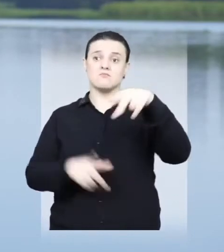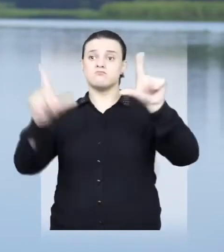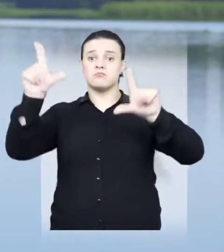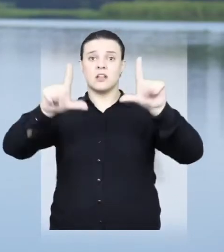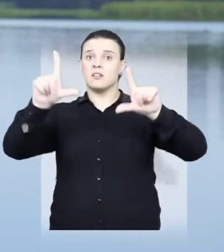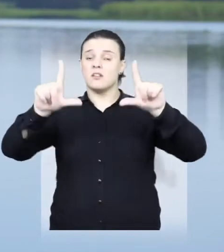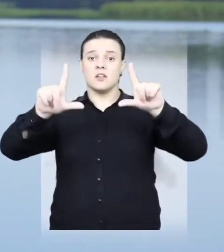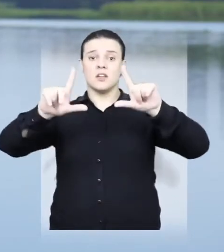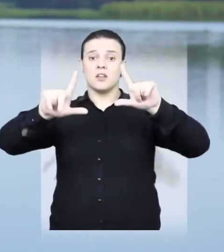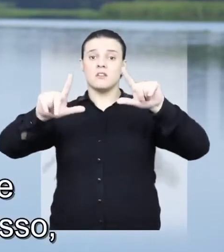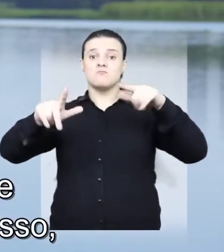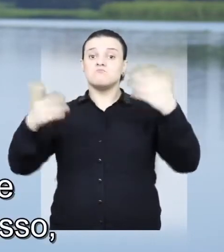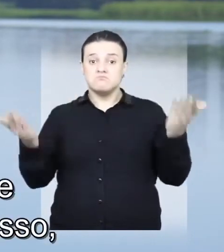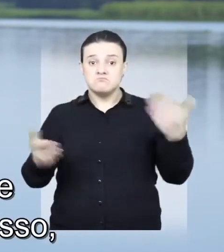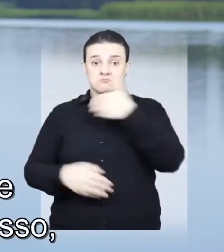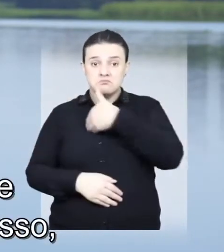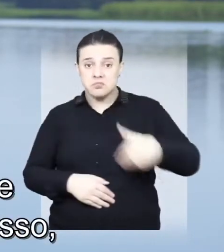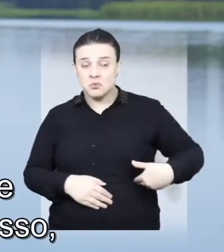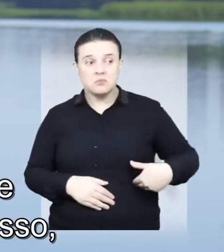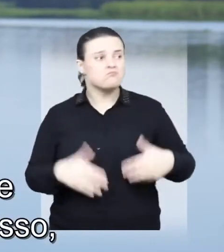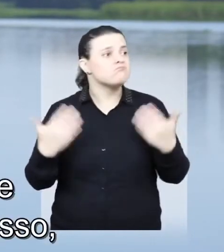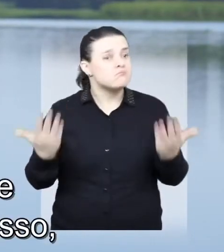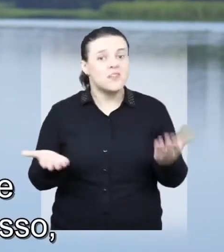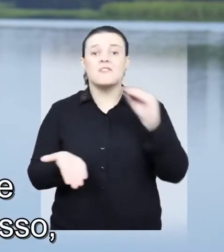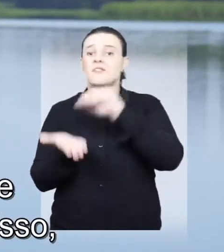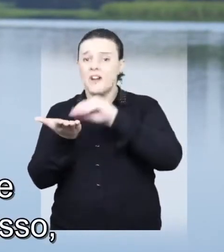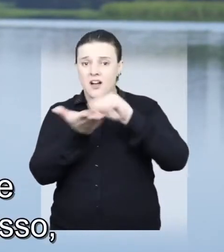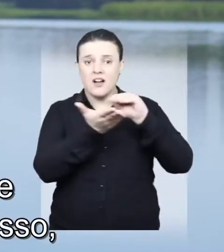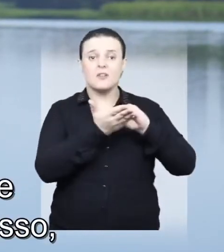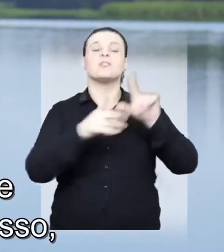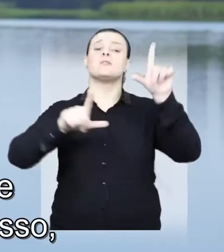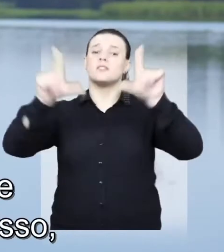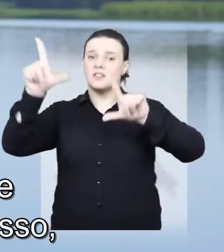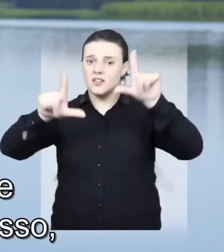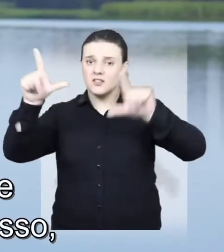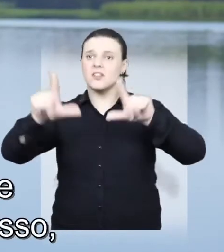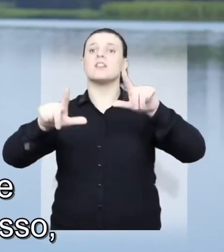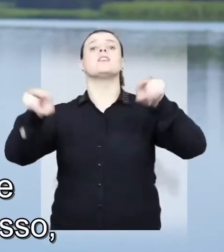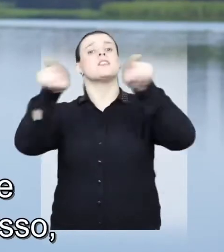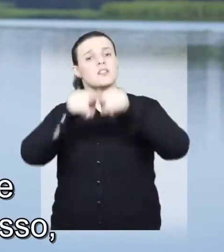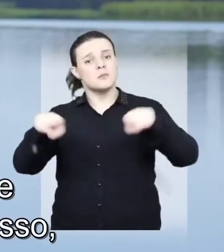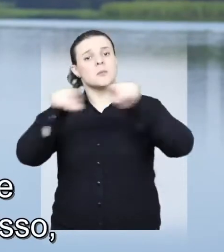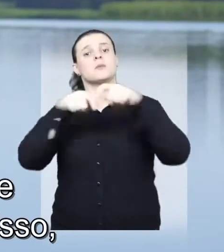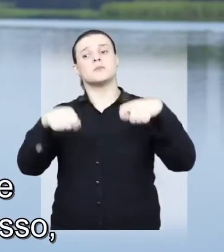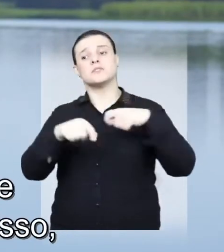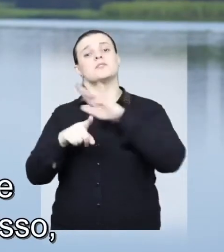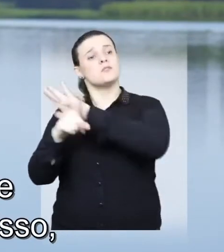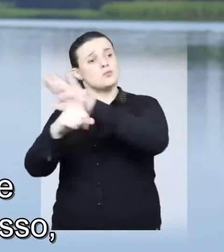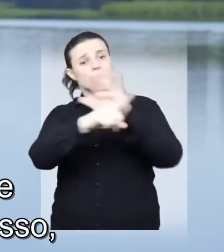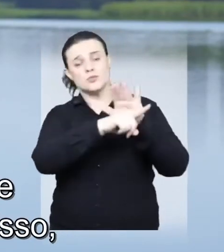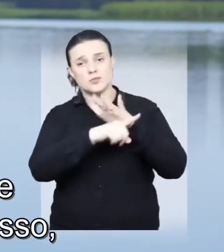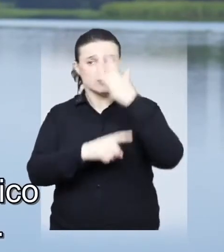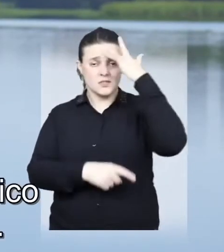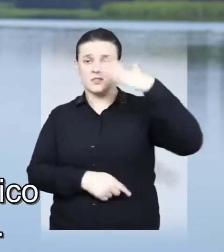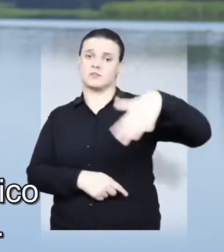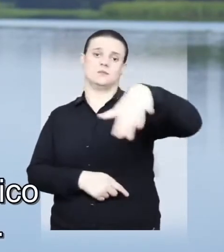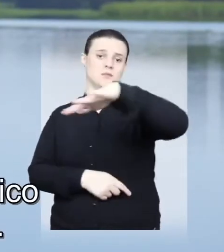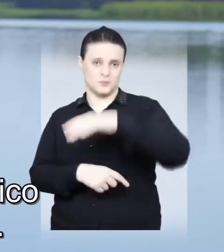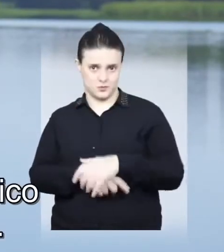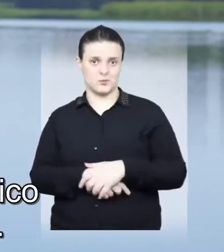canal aberto, né? Então, assim, é necessário que até os meios de comunicação ajude a população nisso,